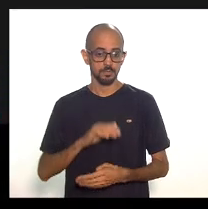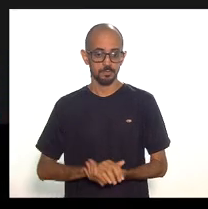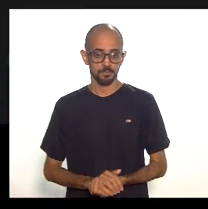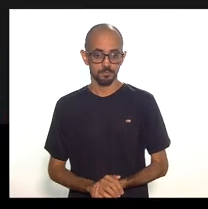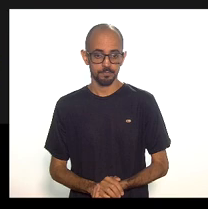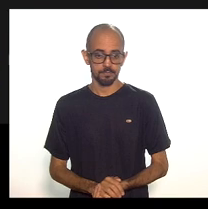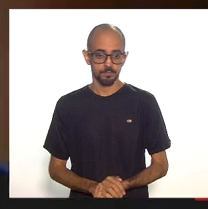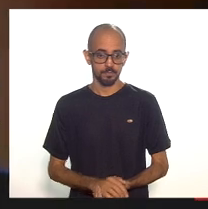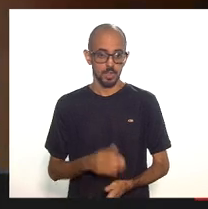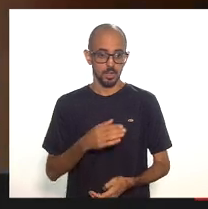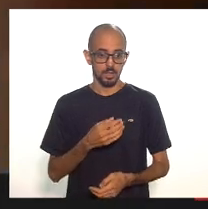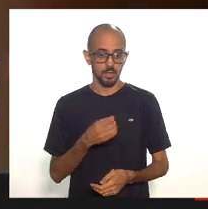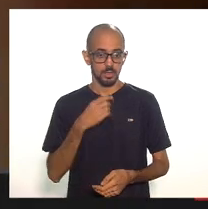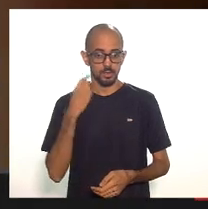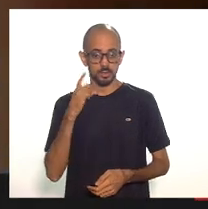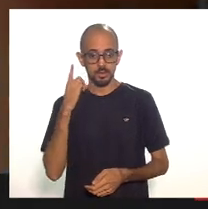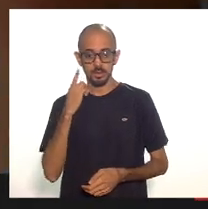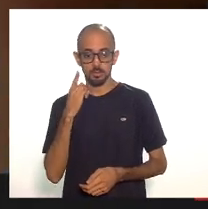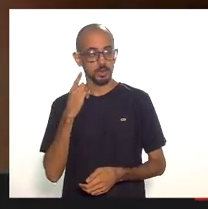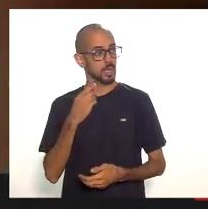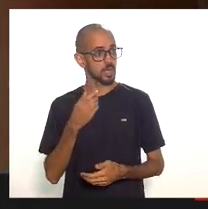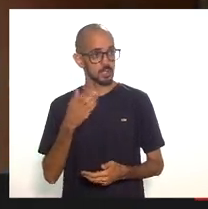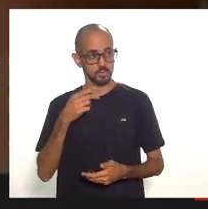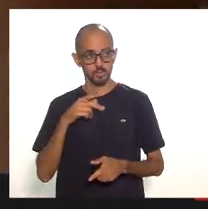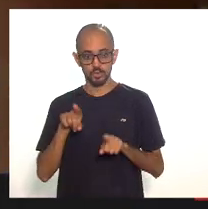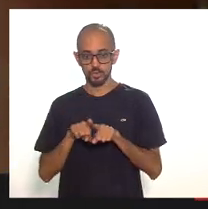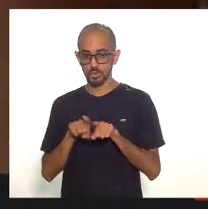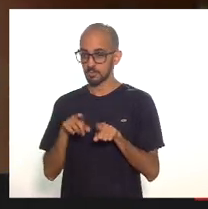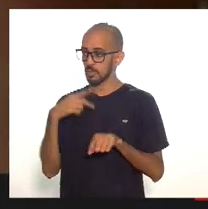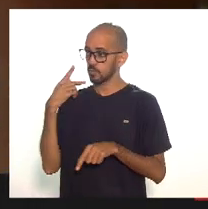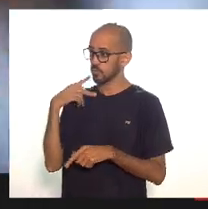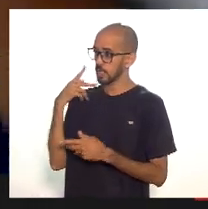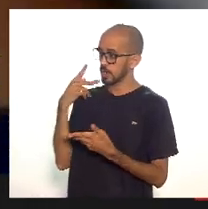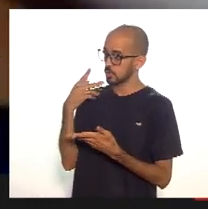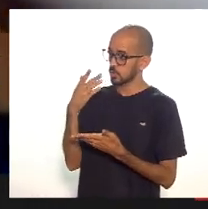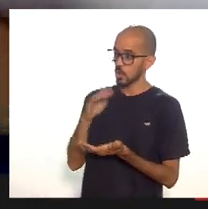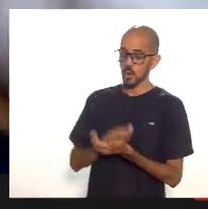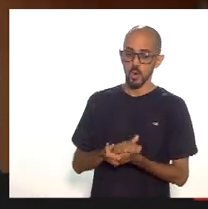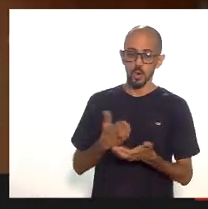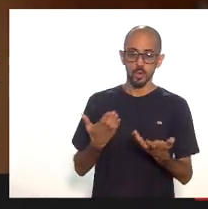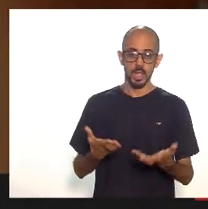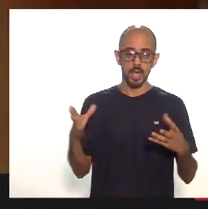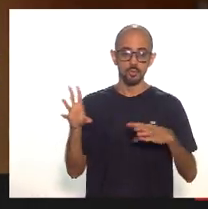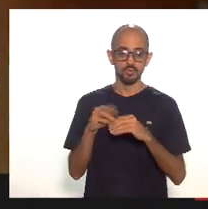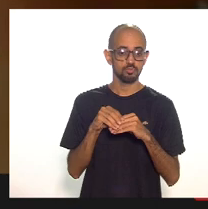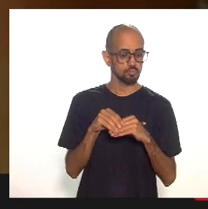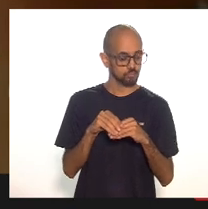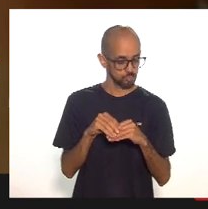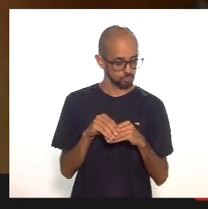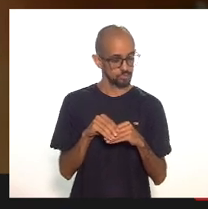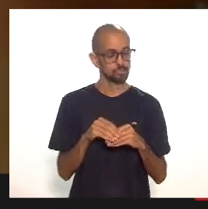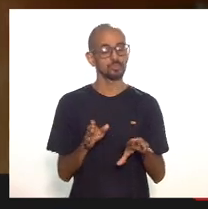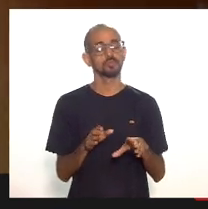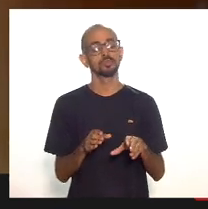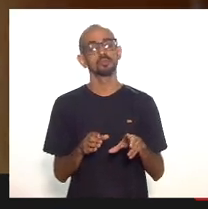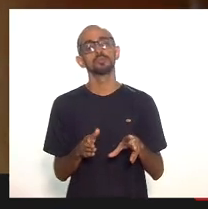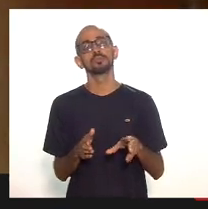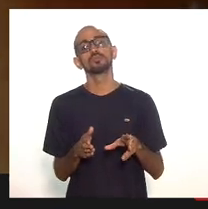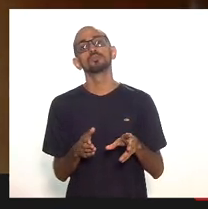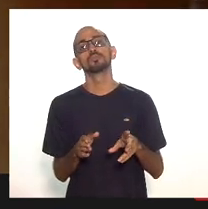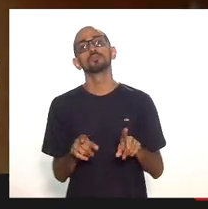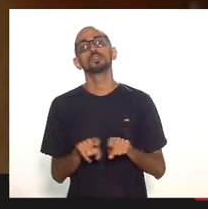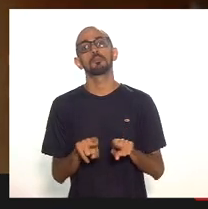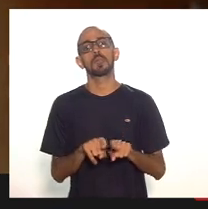Deputada Marta Rocha, deputado Paulo Pinheiro, quero ser breve e direto. Em primeiro lugar, também quero, de